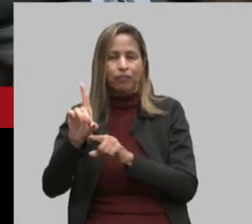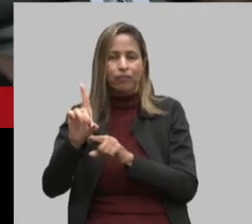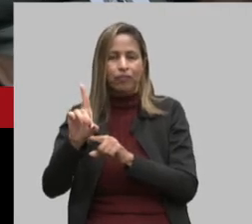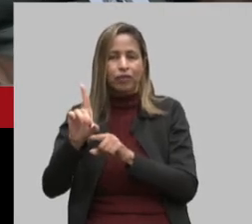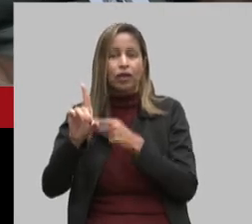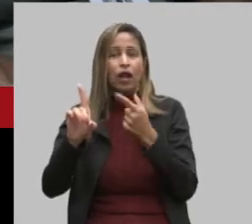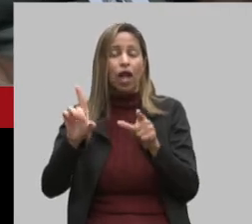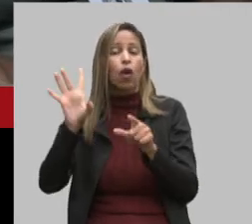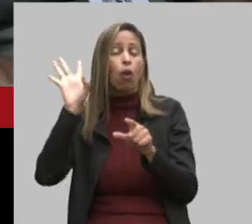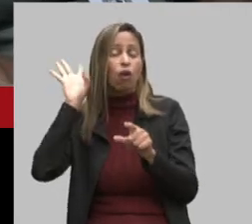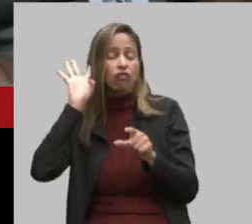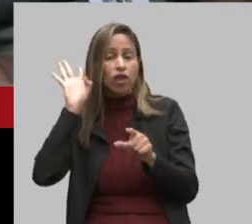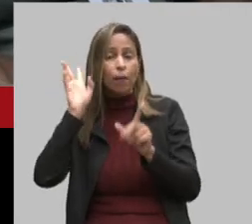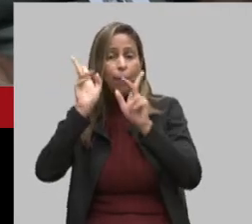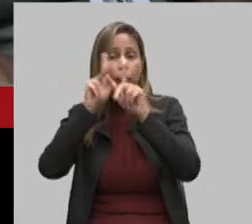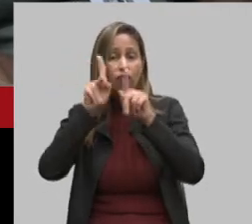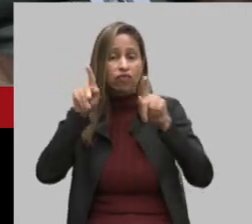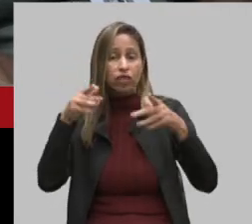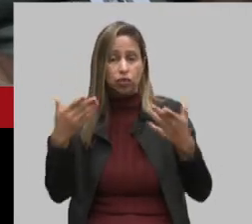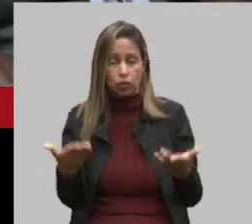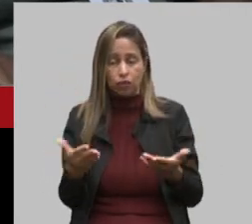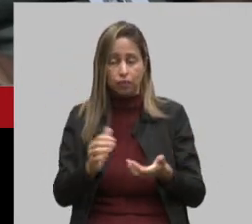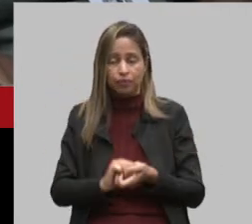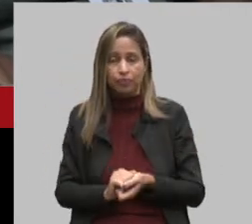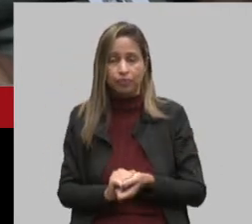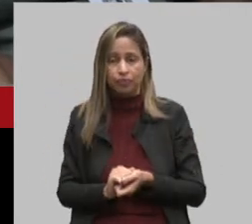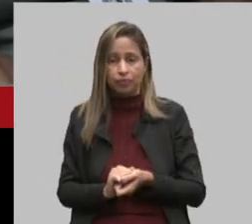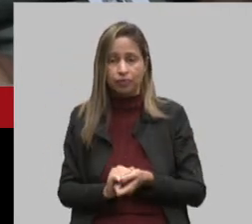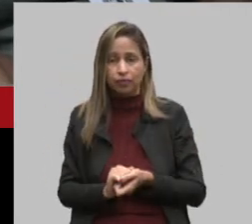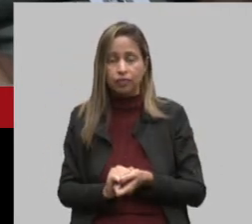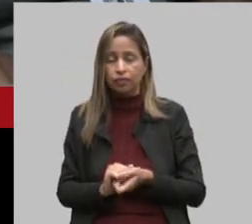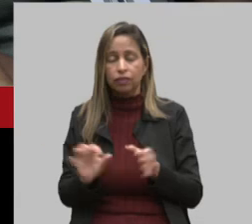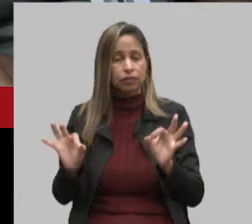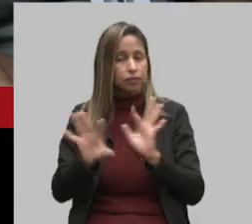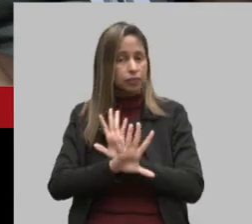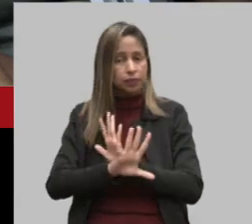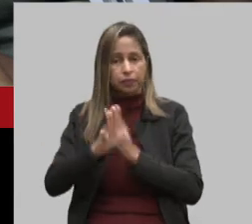escutei de de um professor e é só isso que eu tenho para dizer